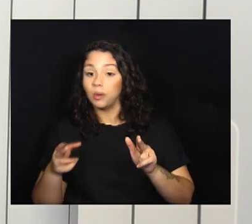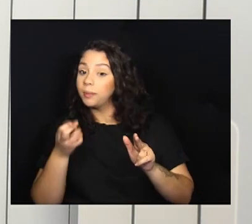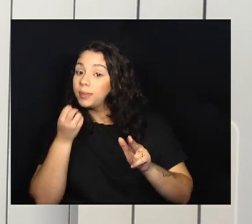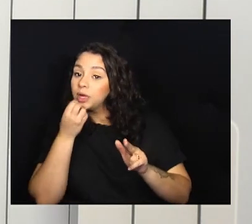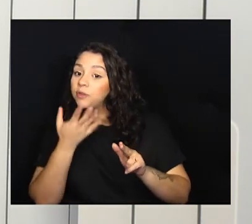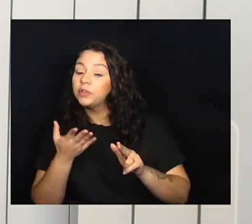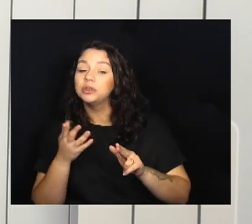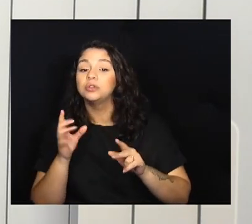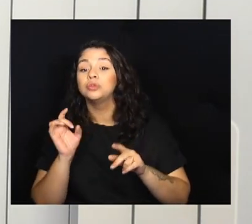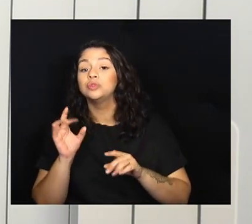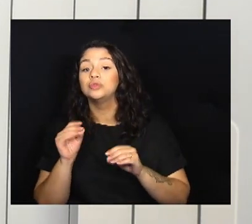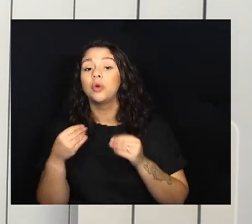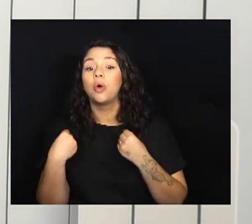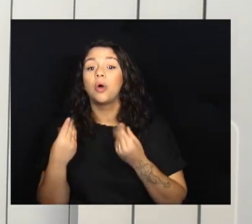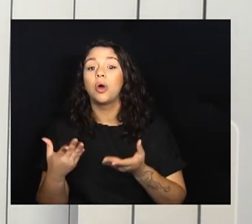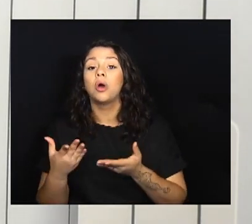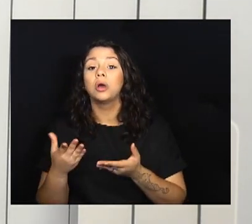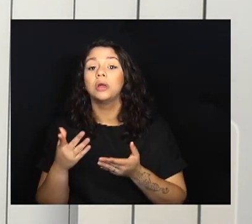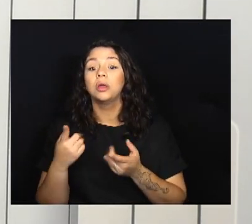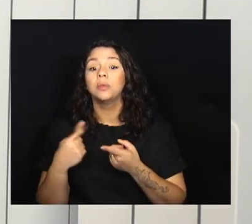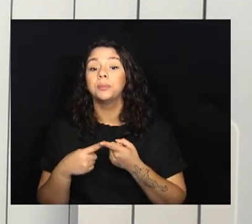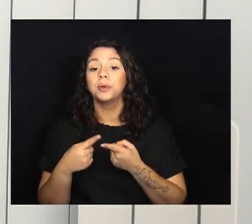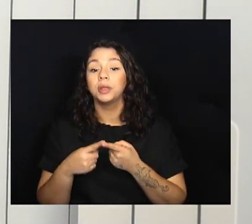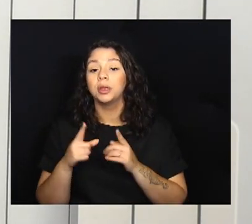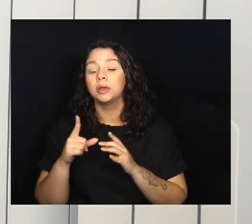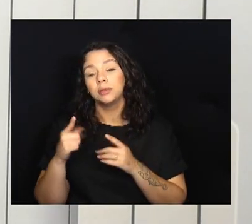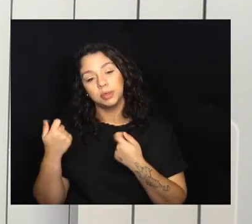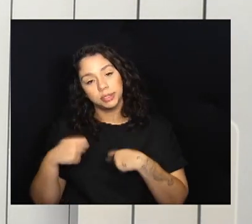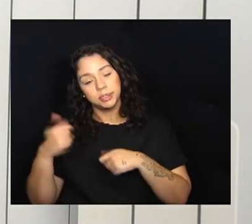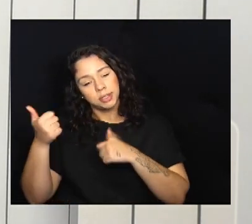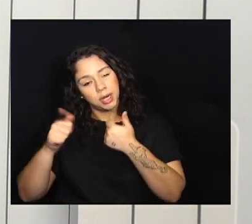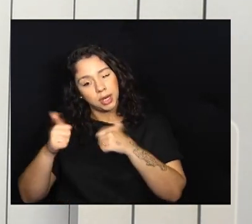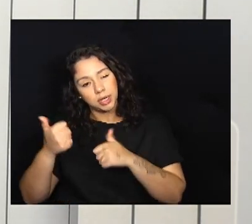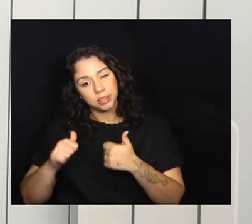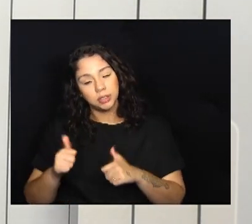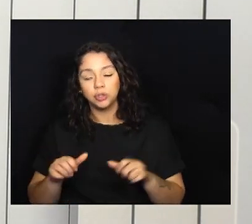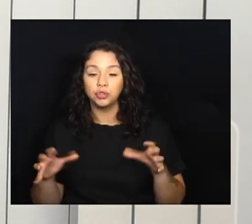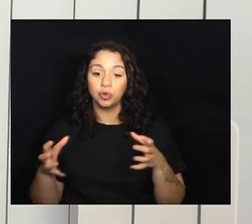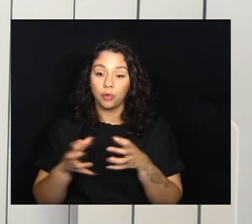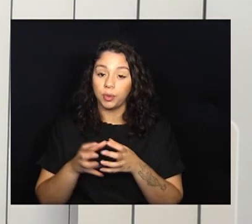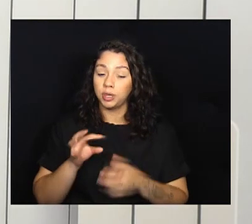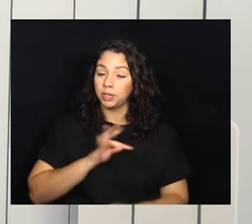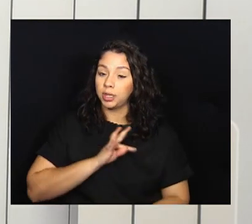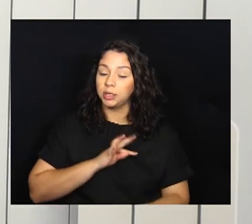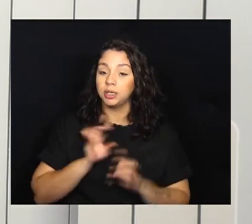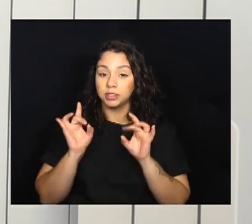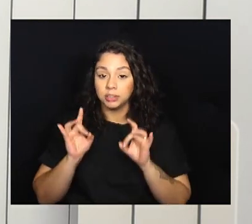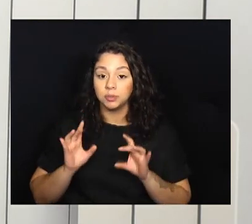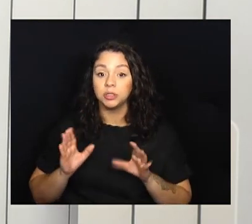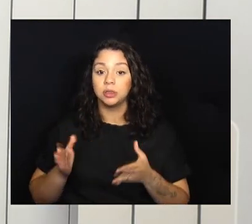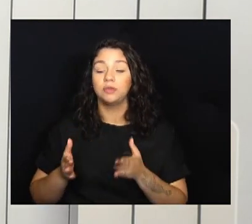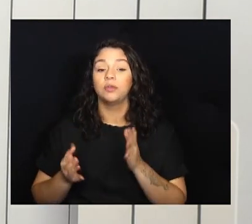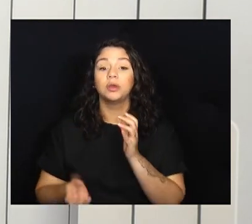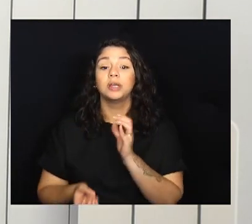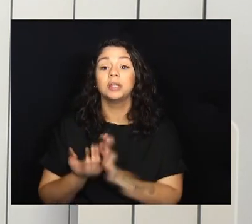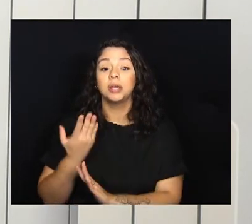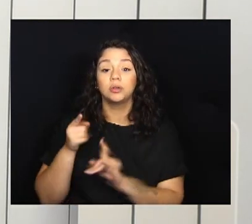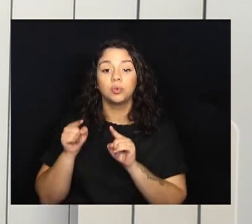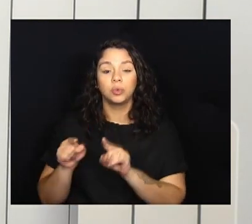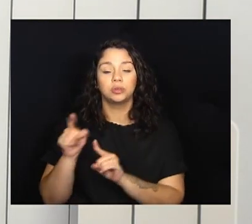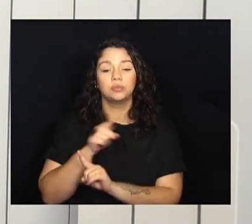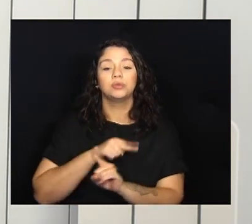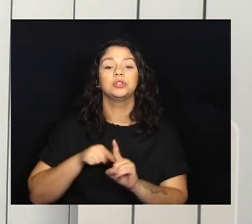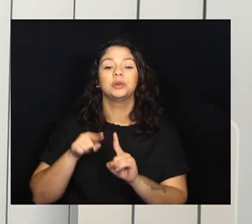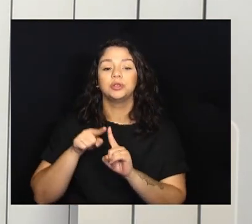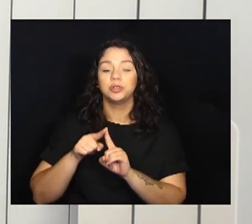será concedido após uma análise de uma comissão técnica específica criada para este fim e de